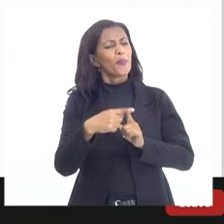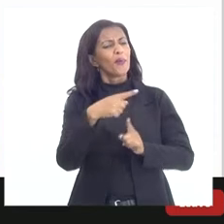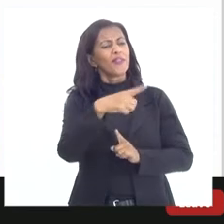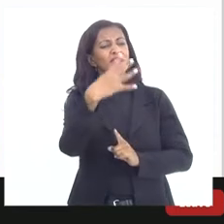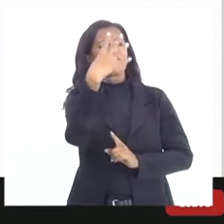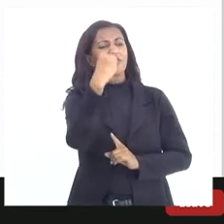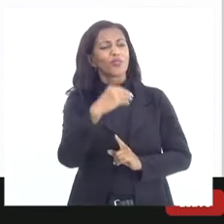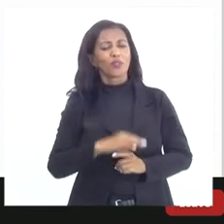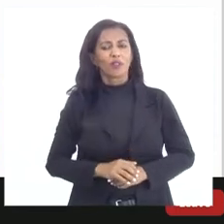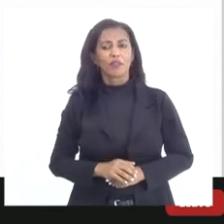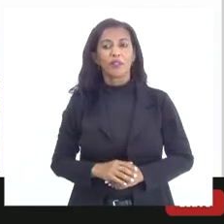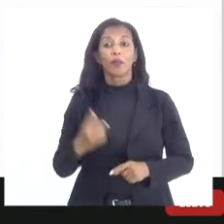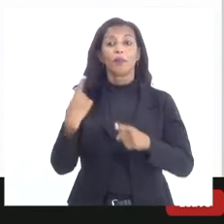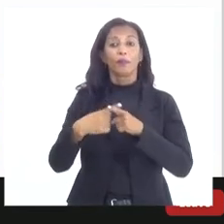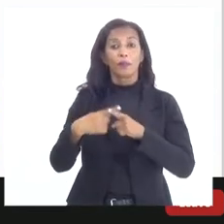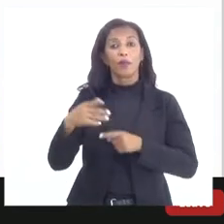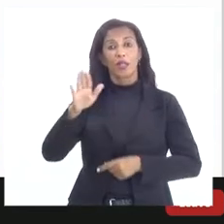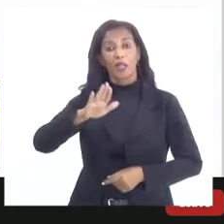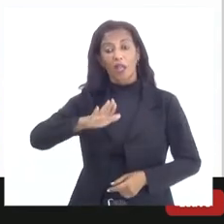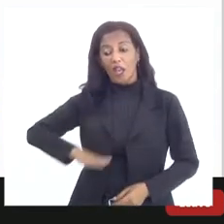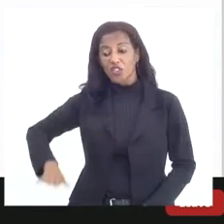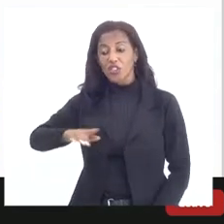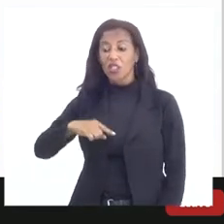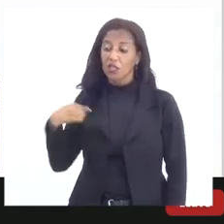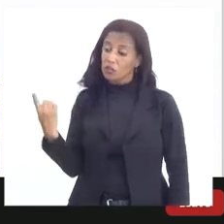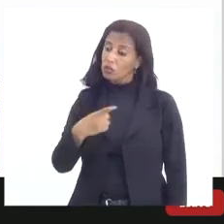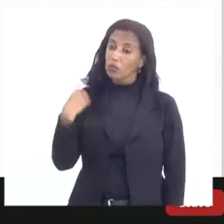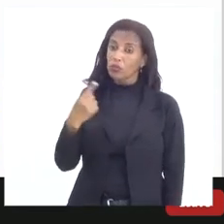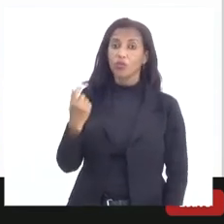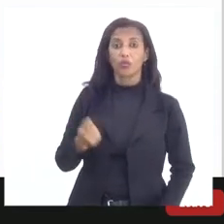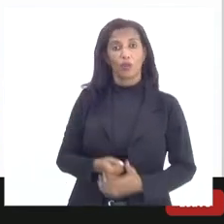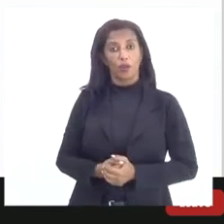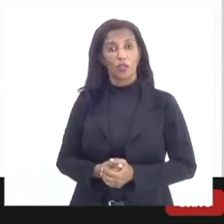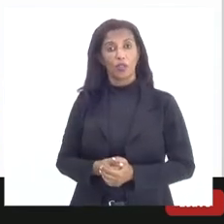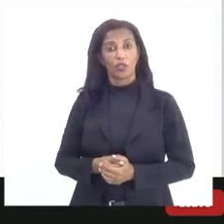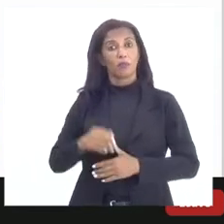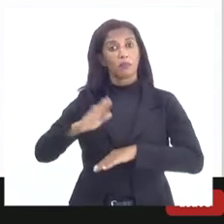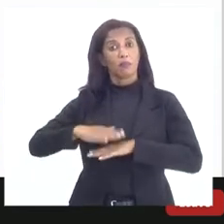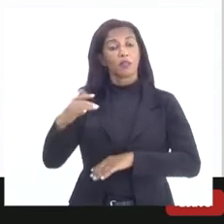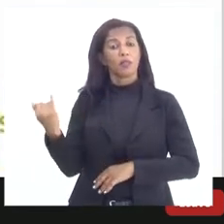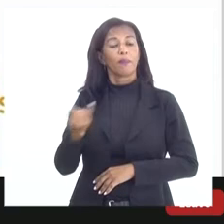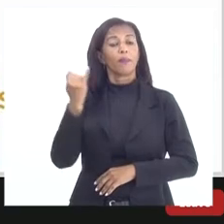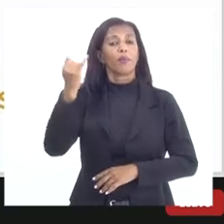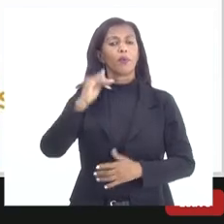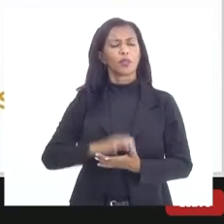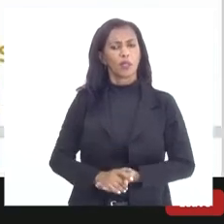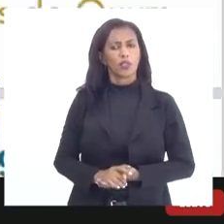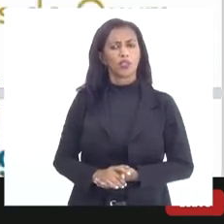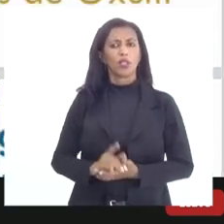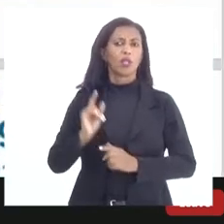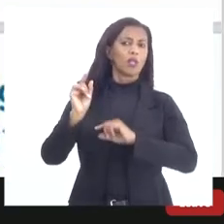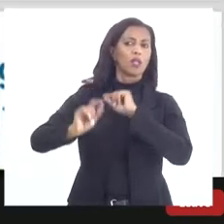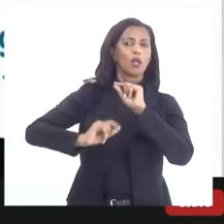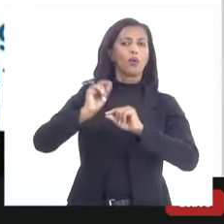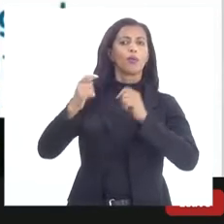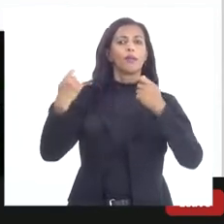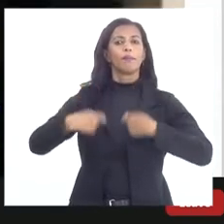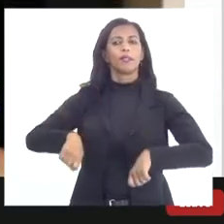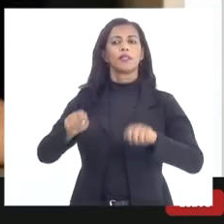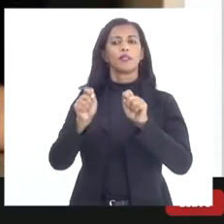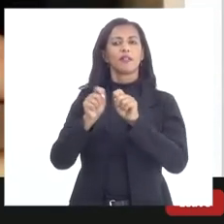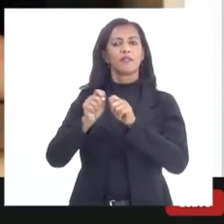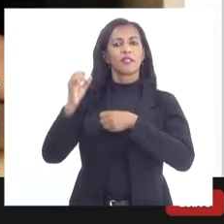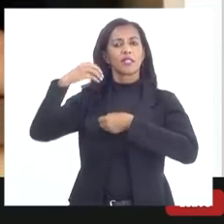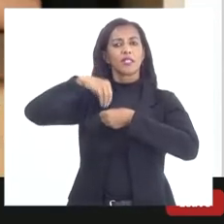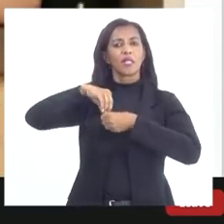e ela disse: porque as crianças de terreiro somos nós, as importantes. É isso que a gente tenta fazer com os estudos do Que